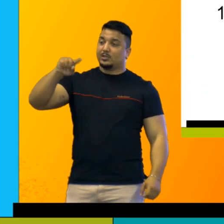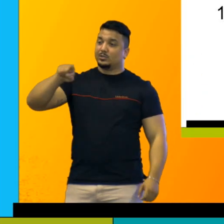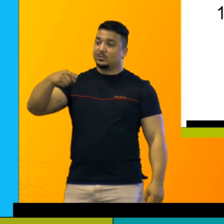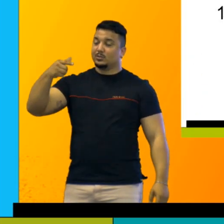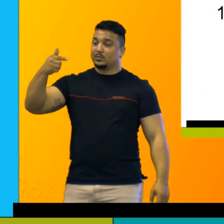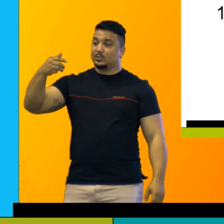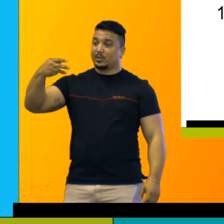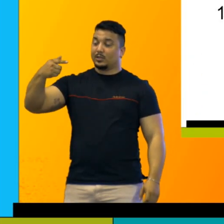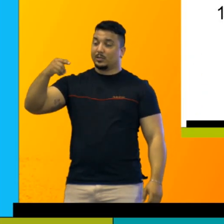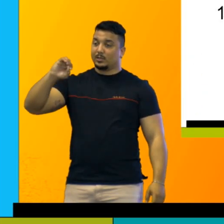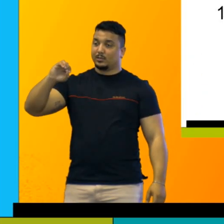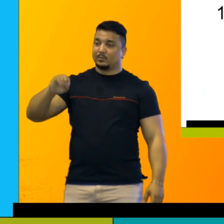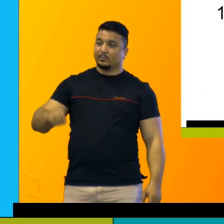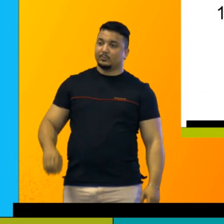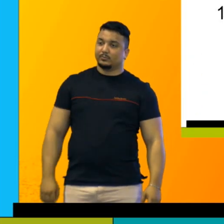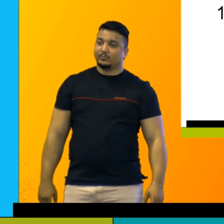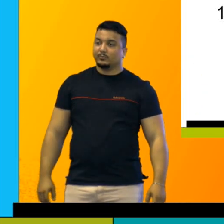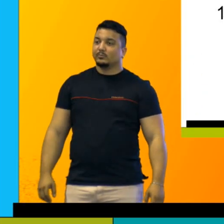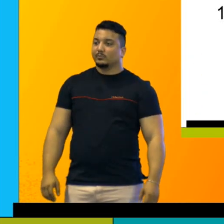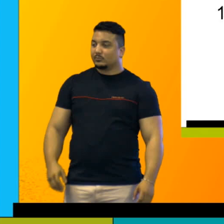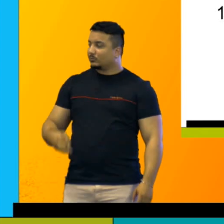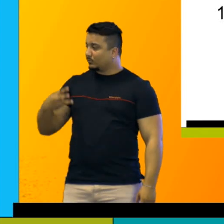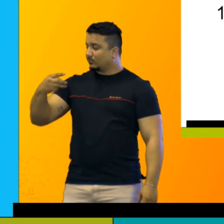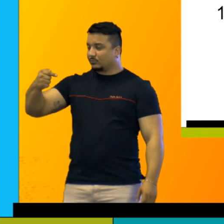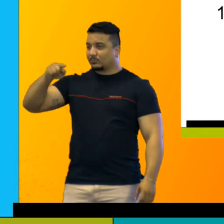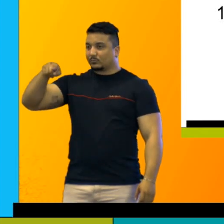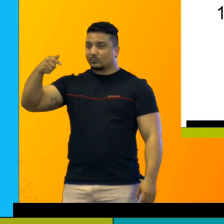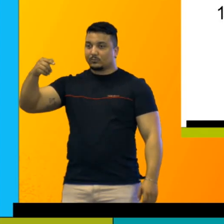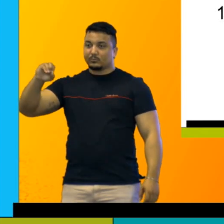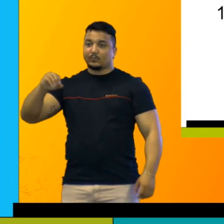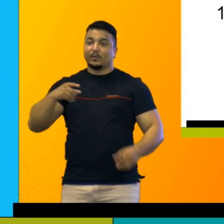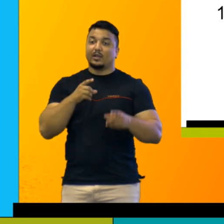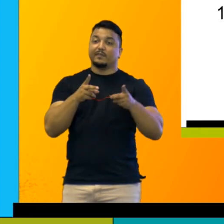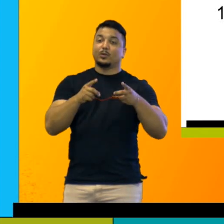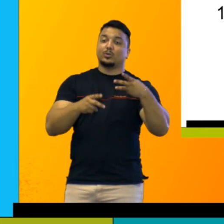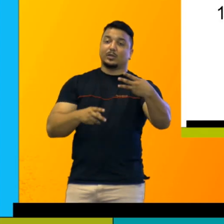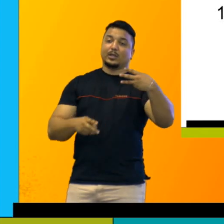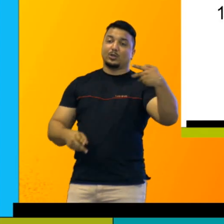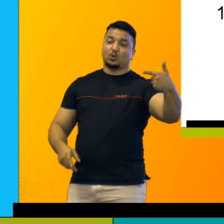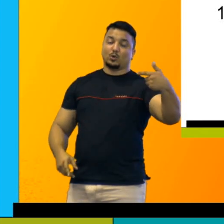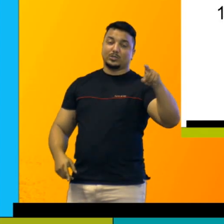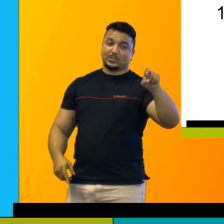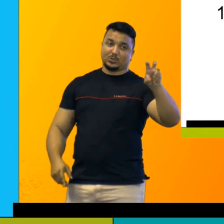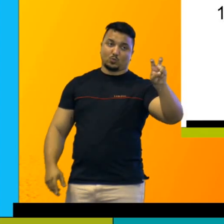37,70. Olha aí. Ele vendeu por quanto?